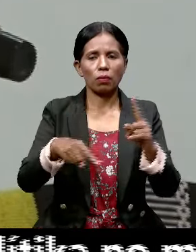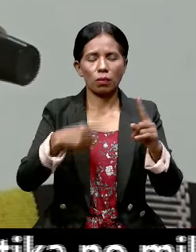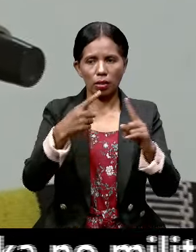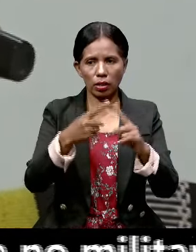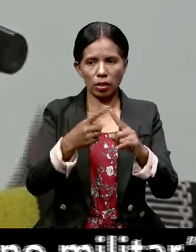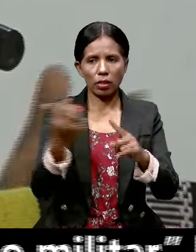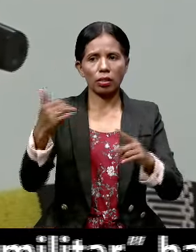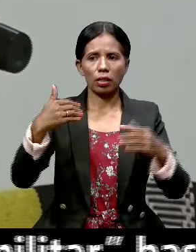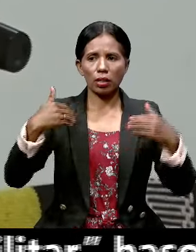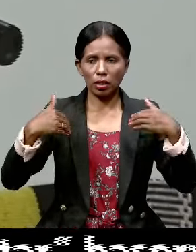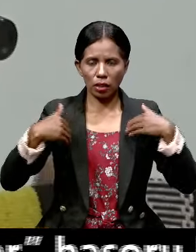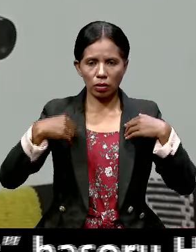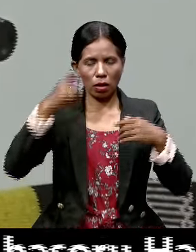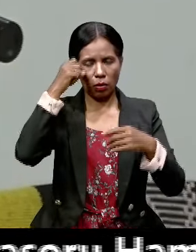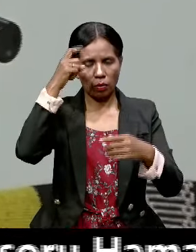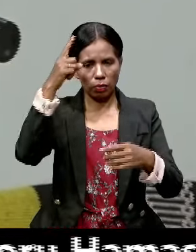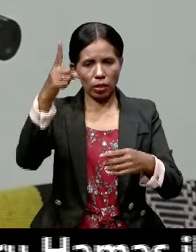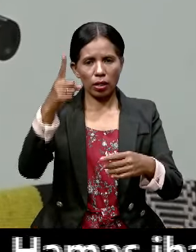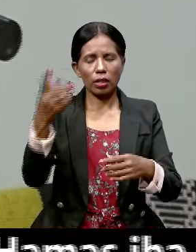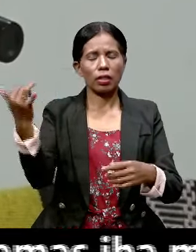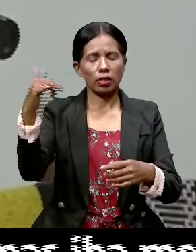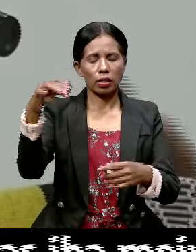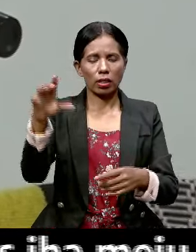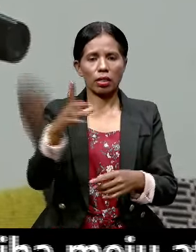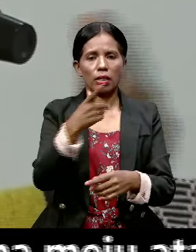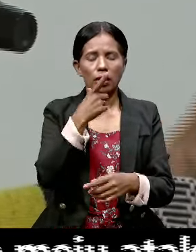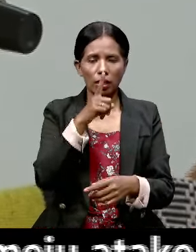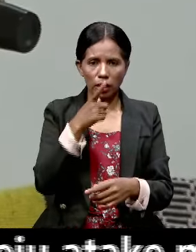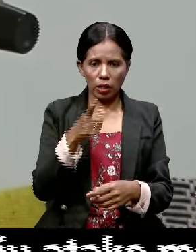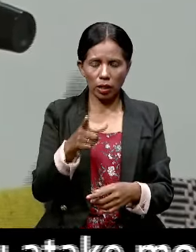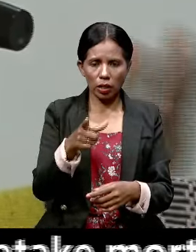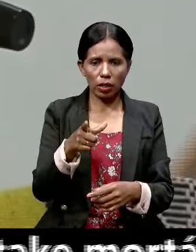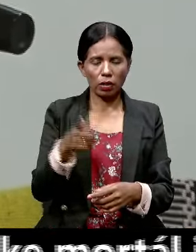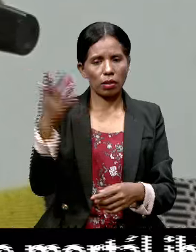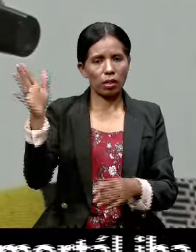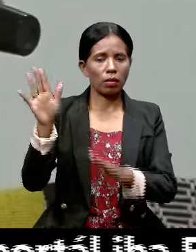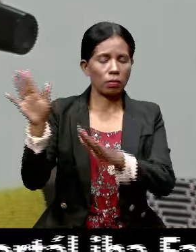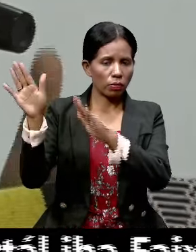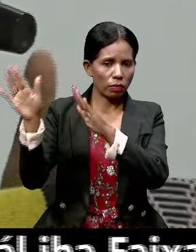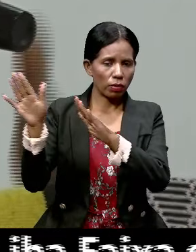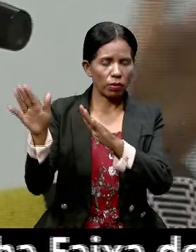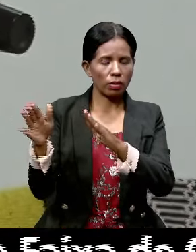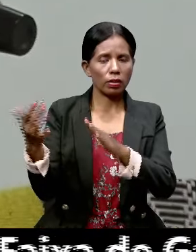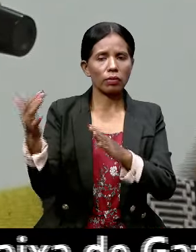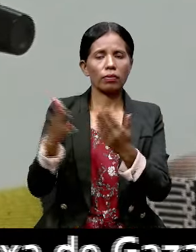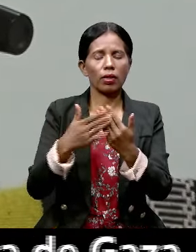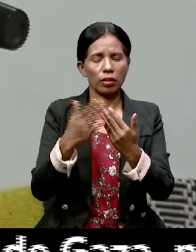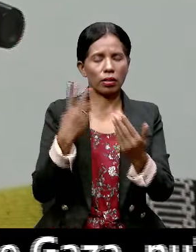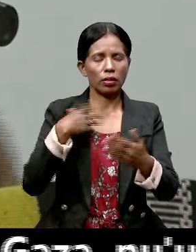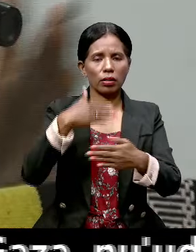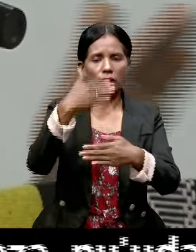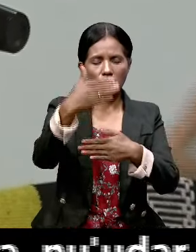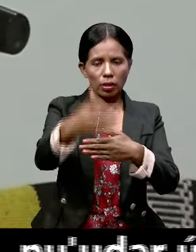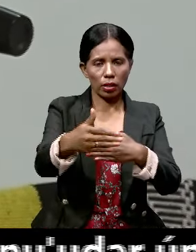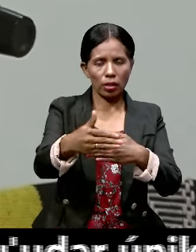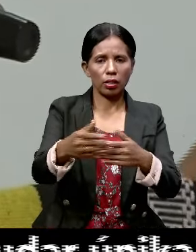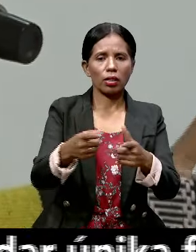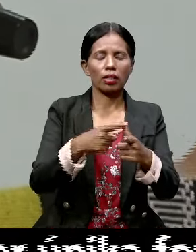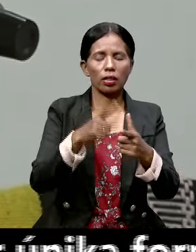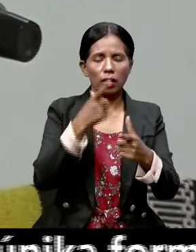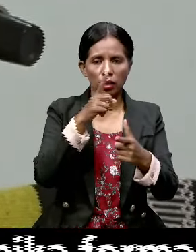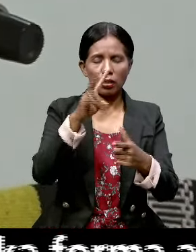sira iha tiana comprensao hise nia lian rase fácil basira atu hakat baia lian segundo o ka lian